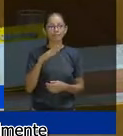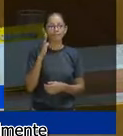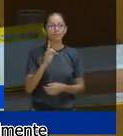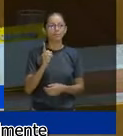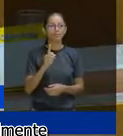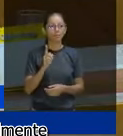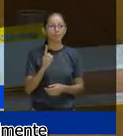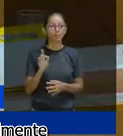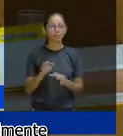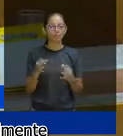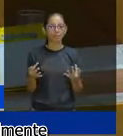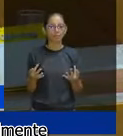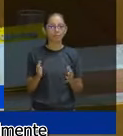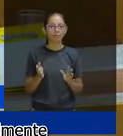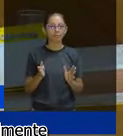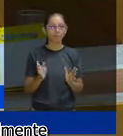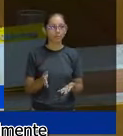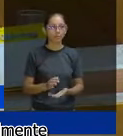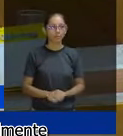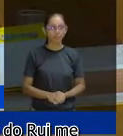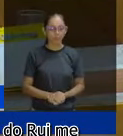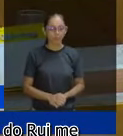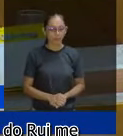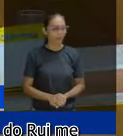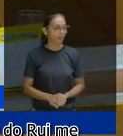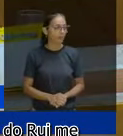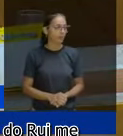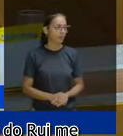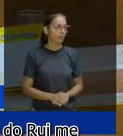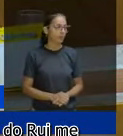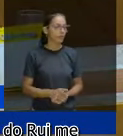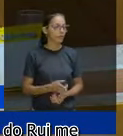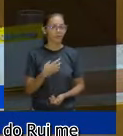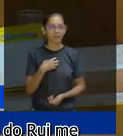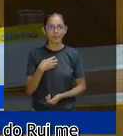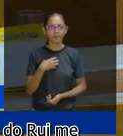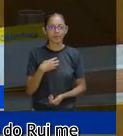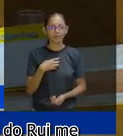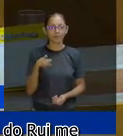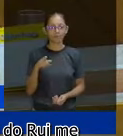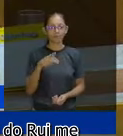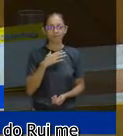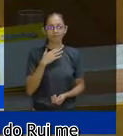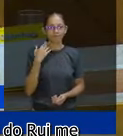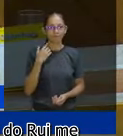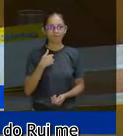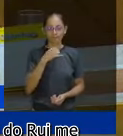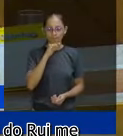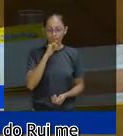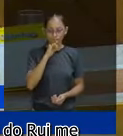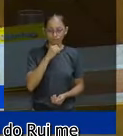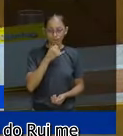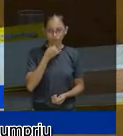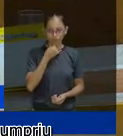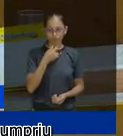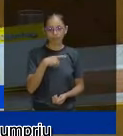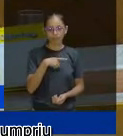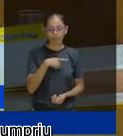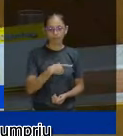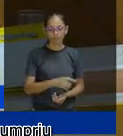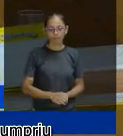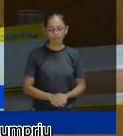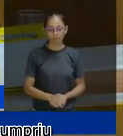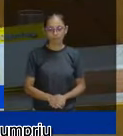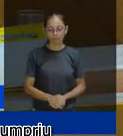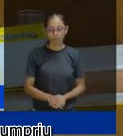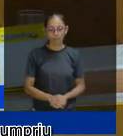eu realmente precisava dizer isso do fundo do coração, que a partida do Rui me deixa muito tocado, mas eu tenho certeza que ele